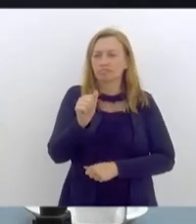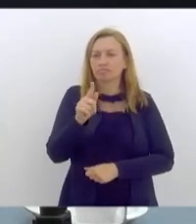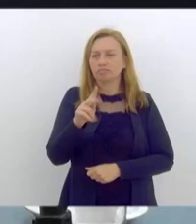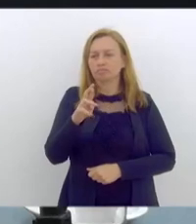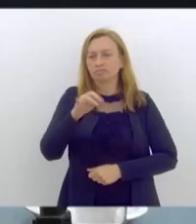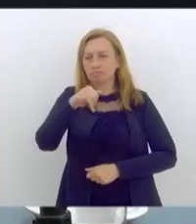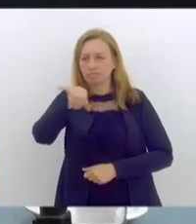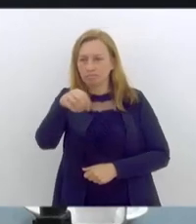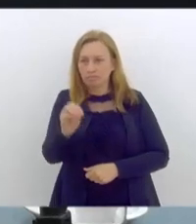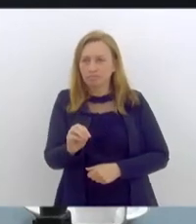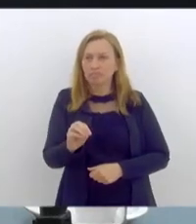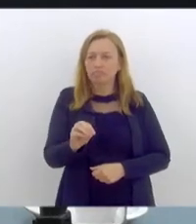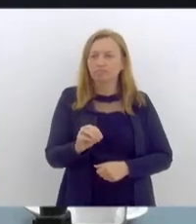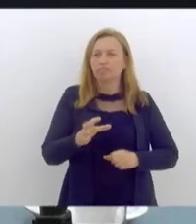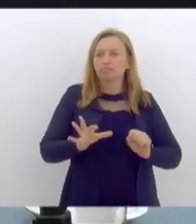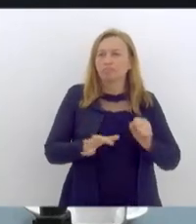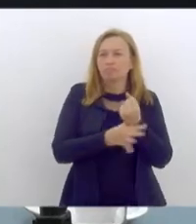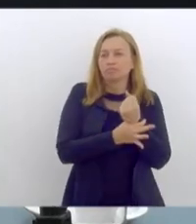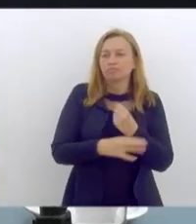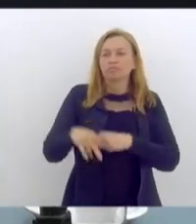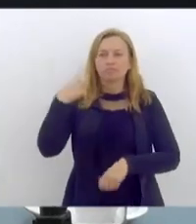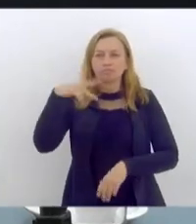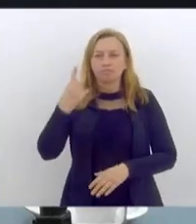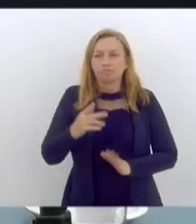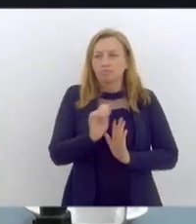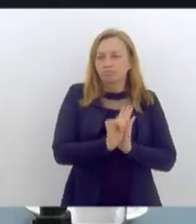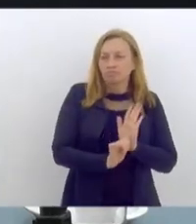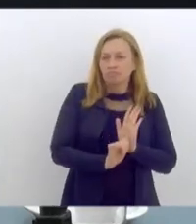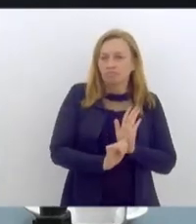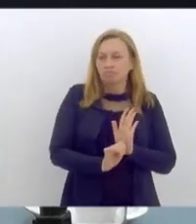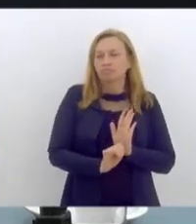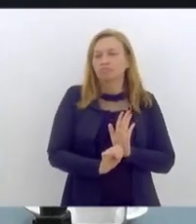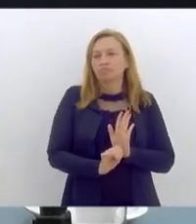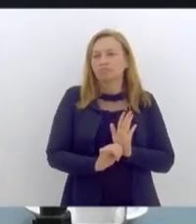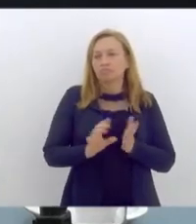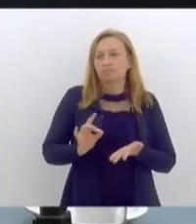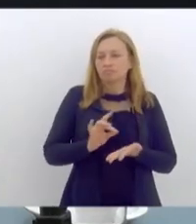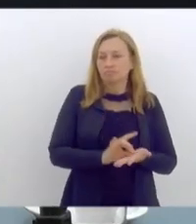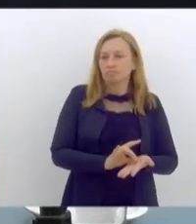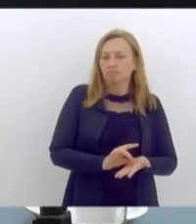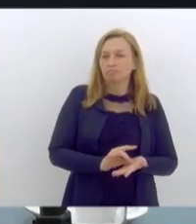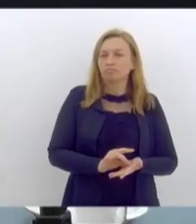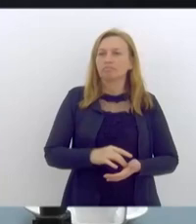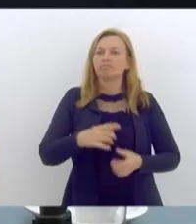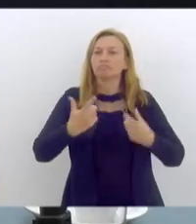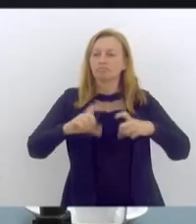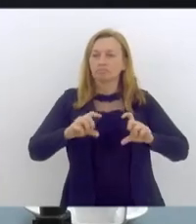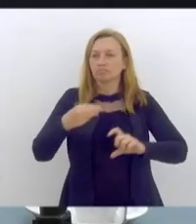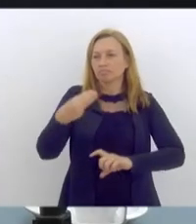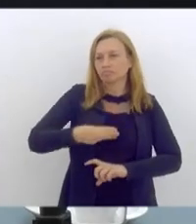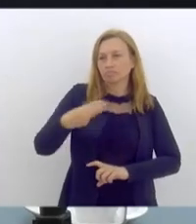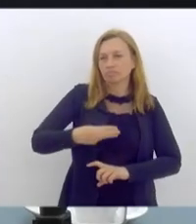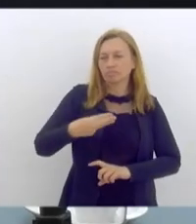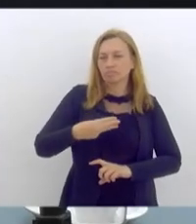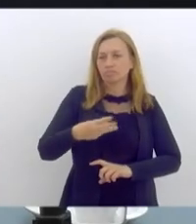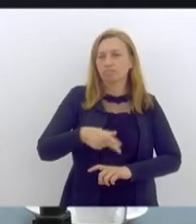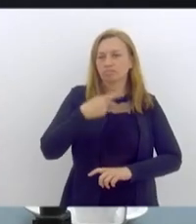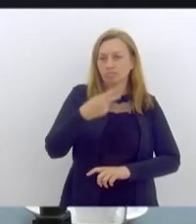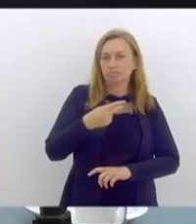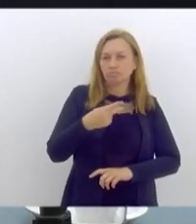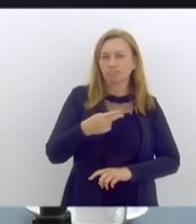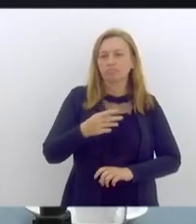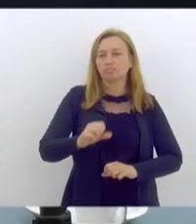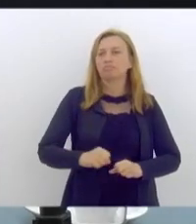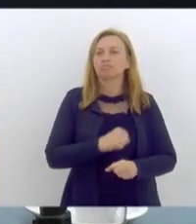segurança para o Parlamento né dessa redação original do parágrafo terceiro continua sendo Nossa posição enquanto